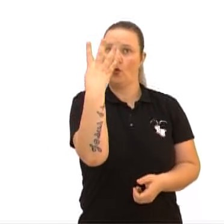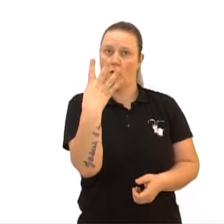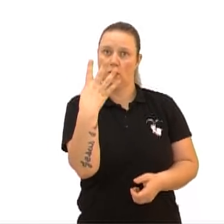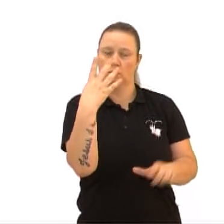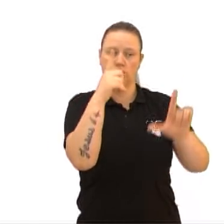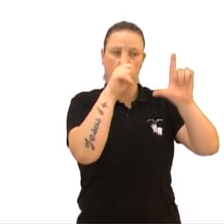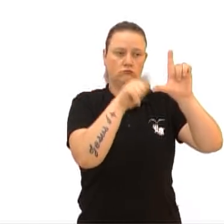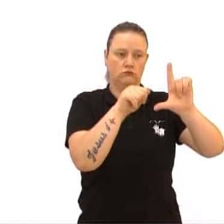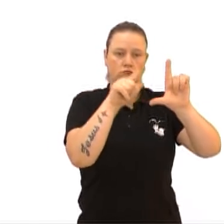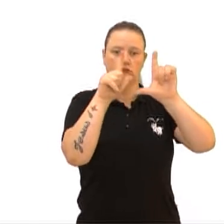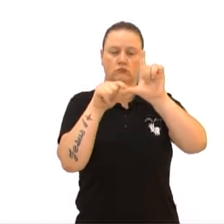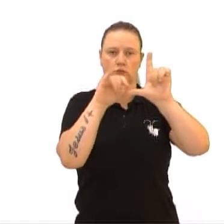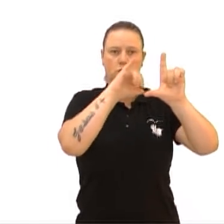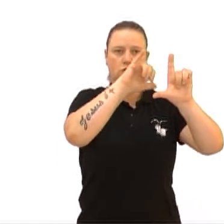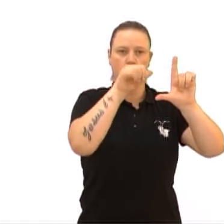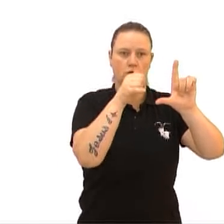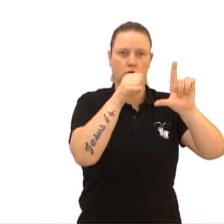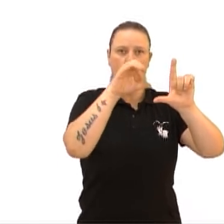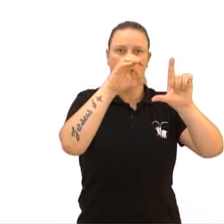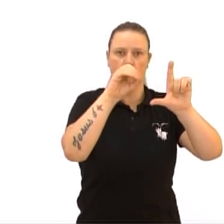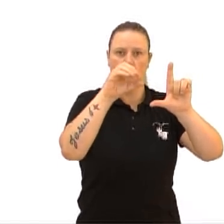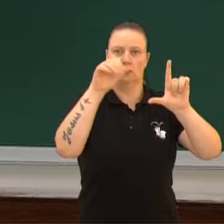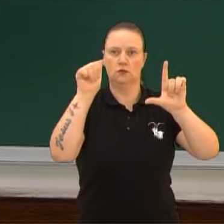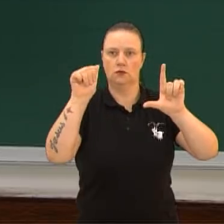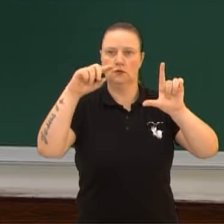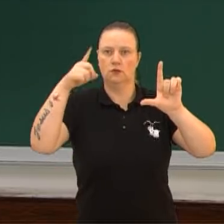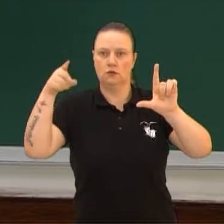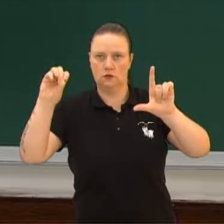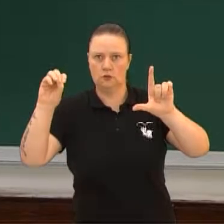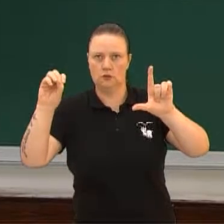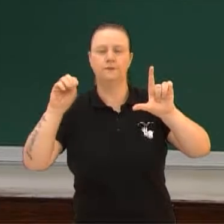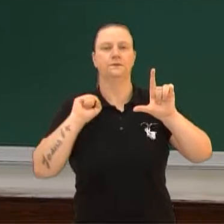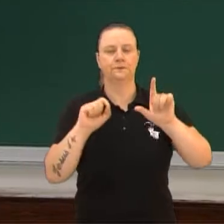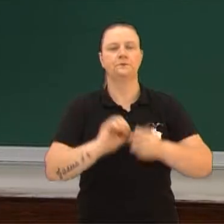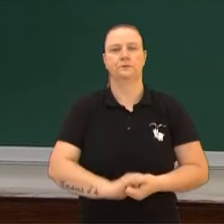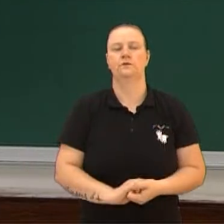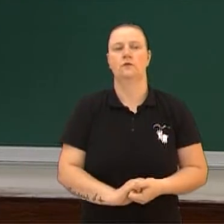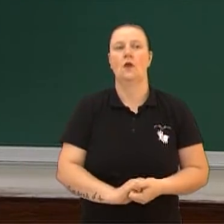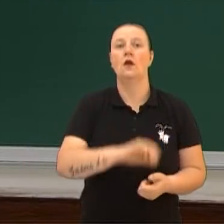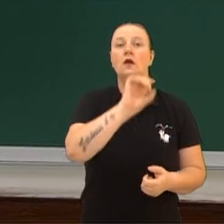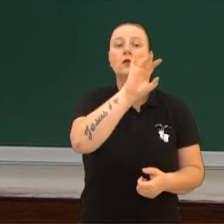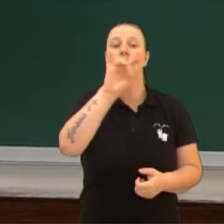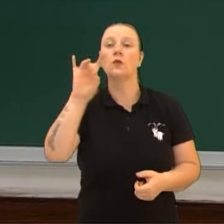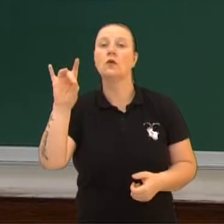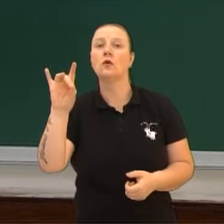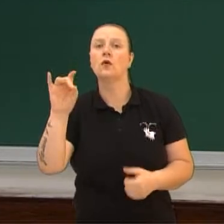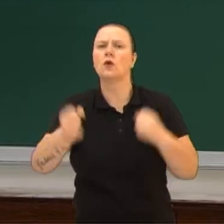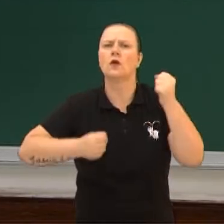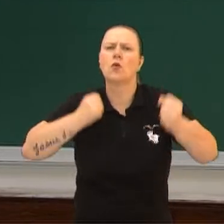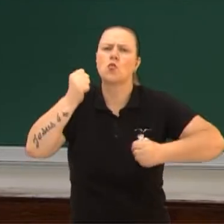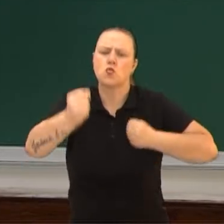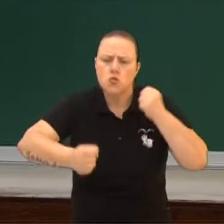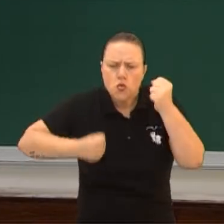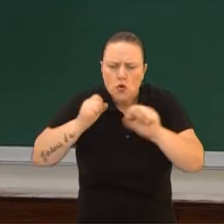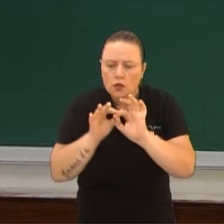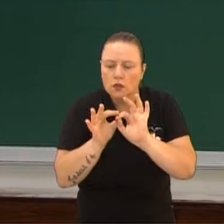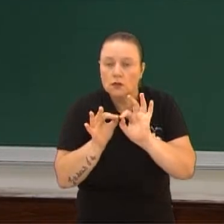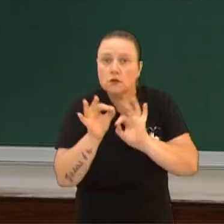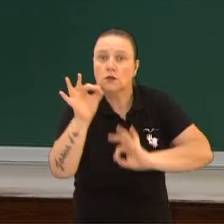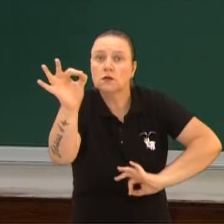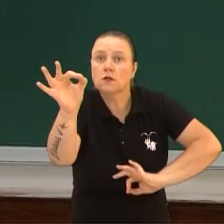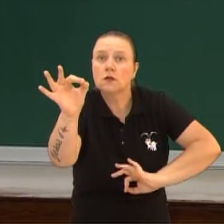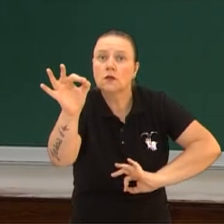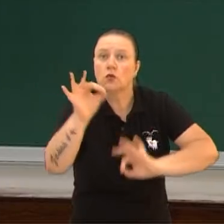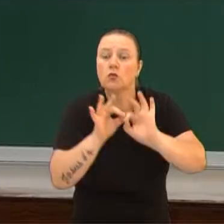4, né? E a cada letra dele, não é? Ele corre quanto? Quanto que ele corre por a distância que ele